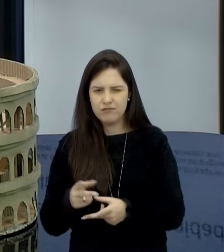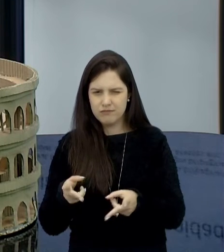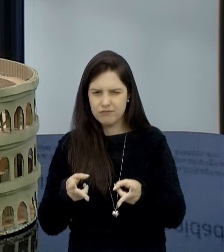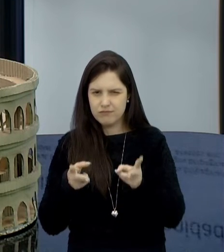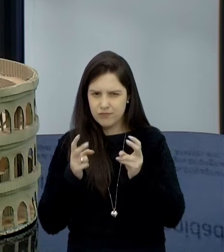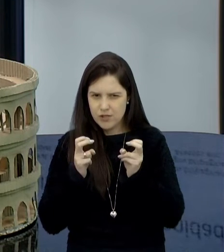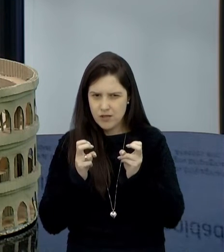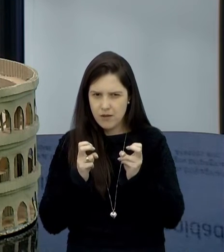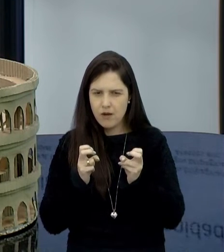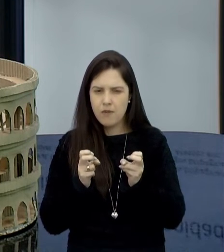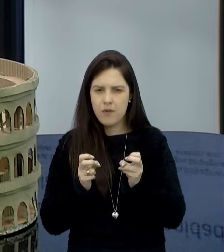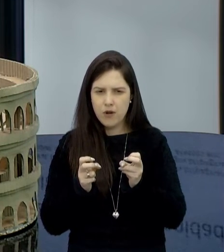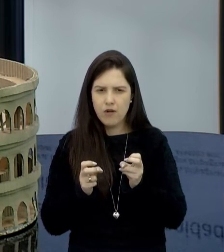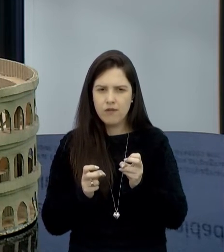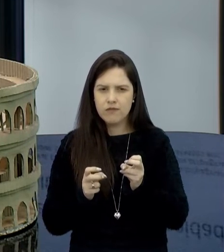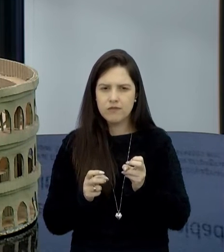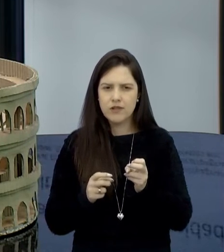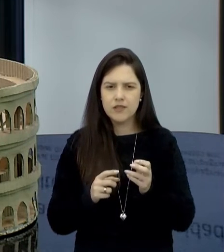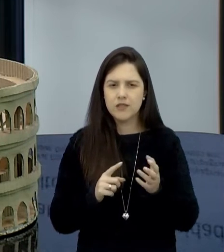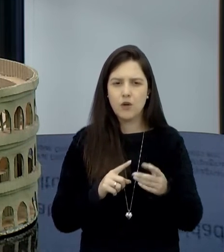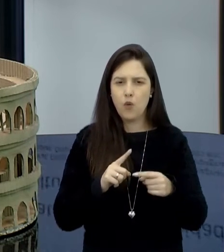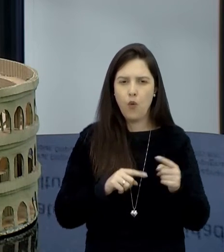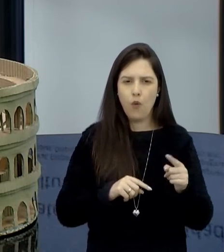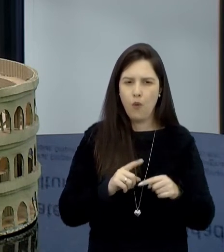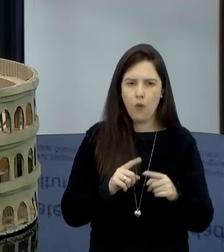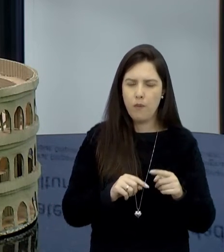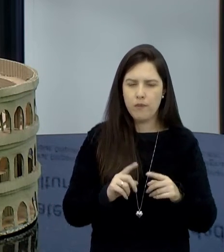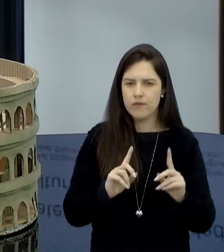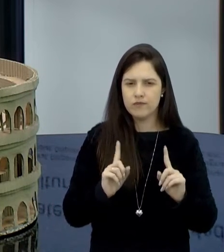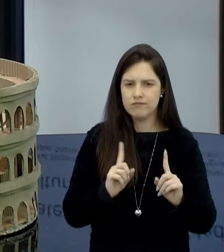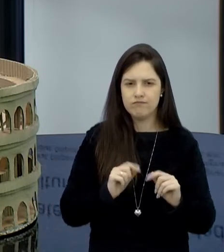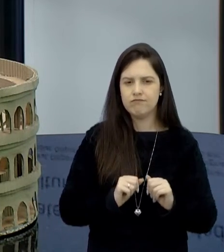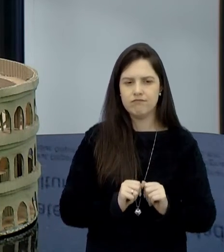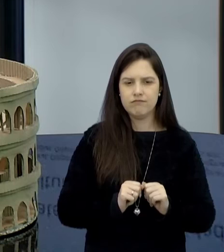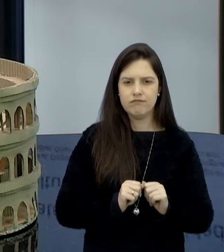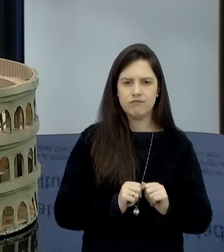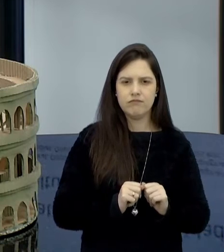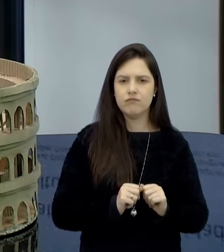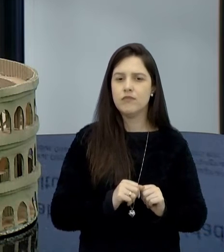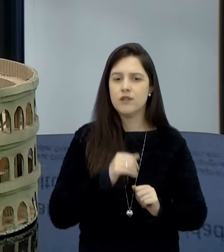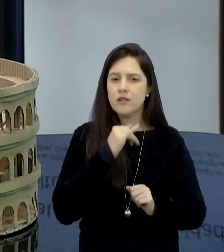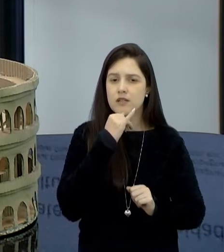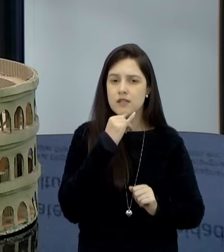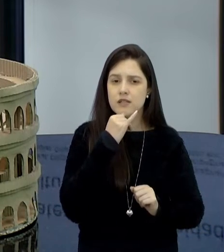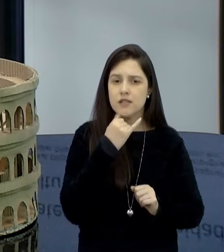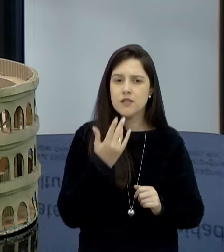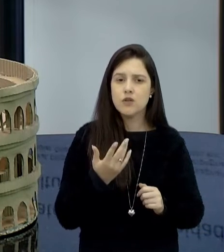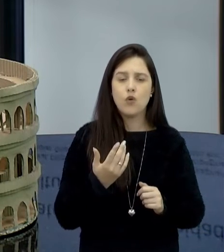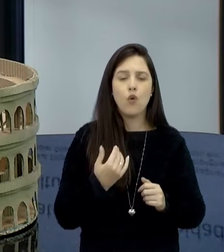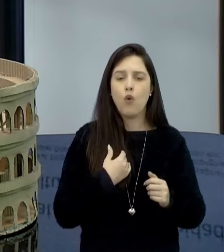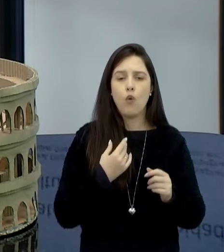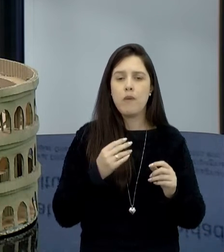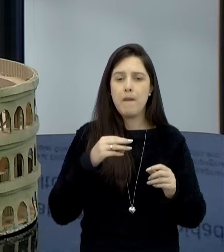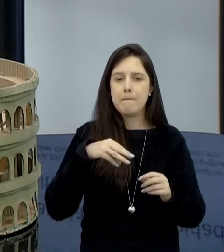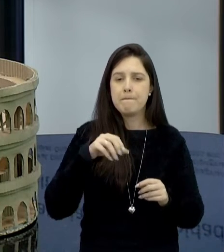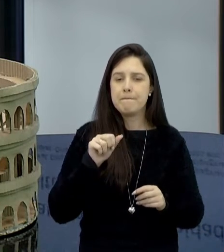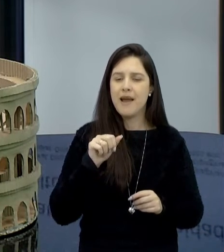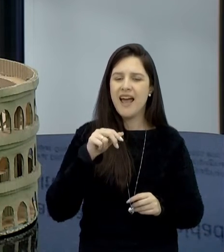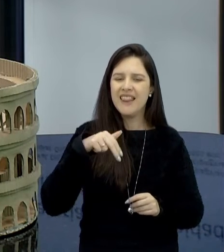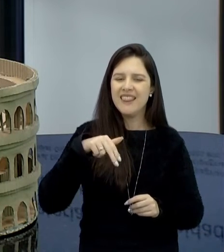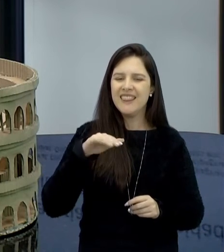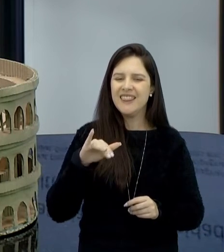do Iguaçu, elas não são um objeto, elas não são, por exemplo, uma manifestação, mas elas